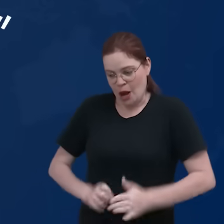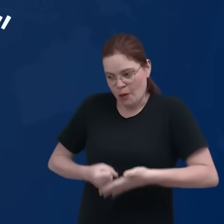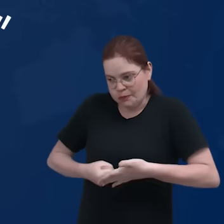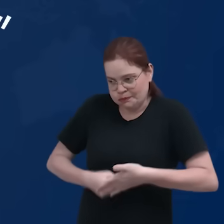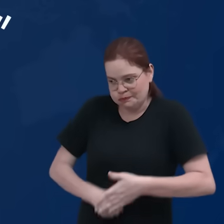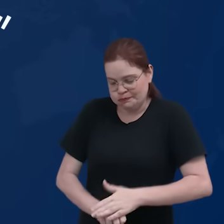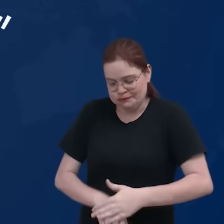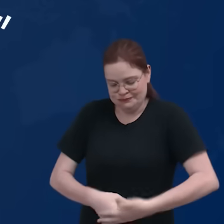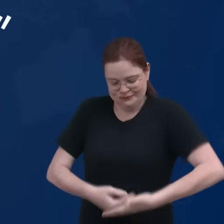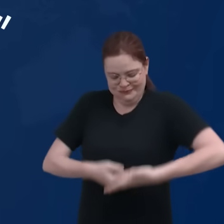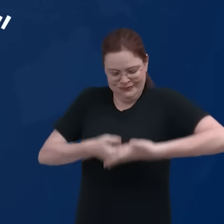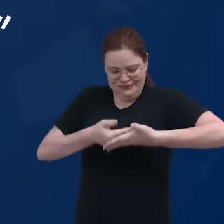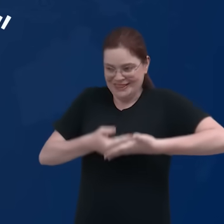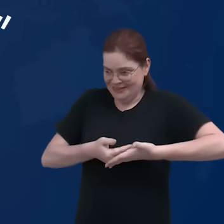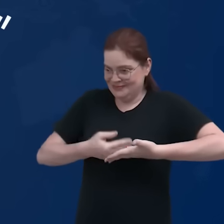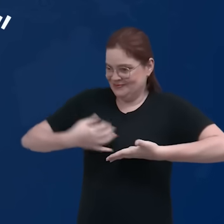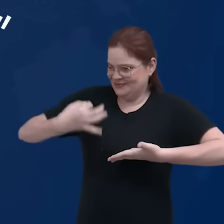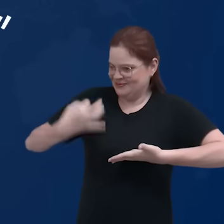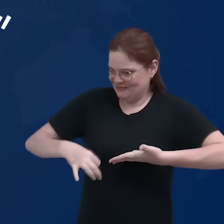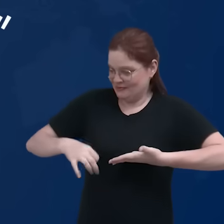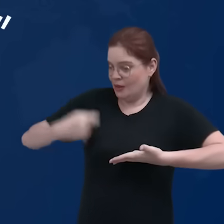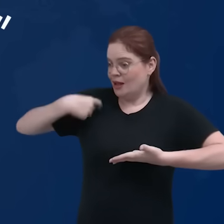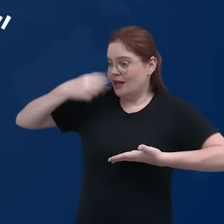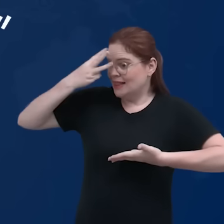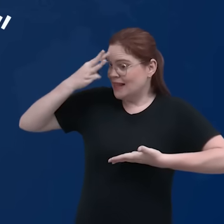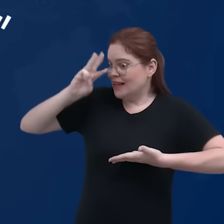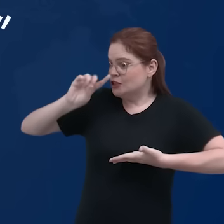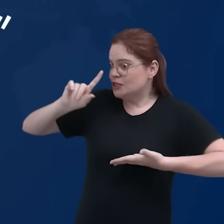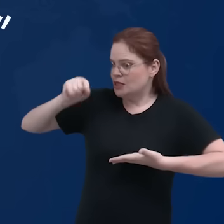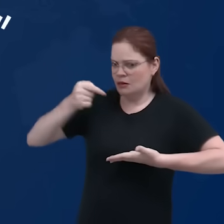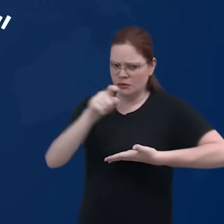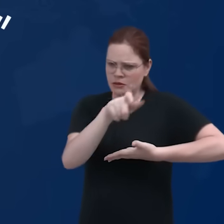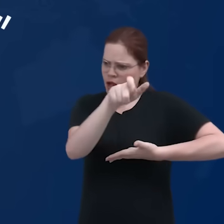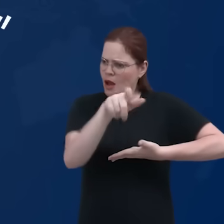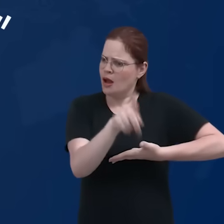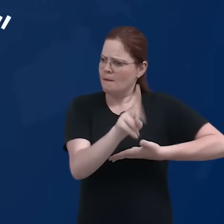parto, também essa mulher teve um filho.